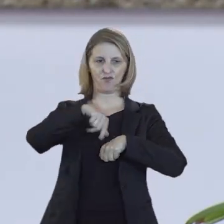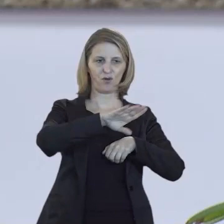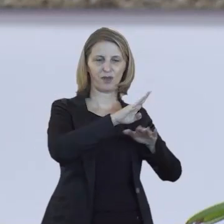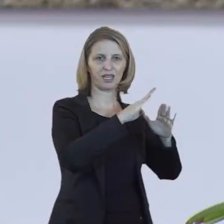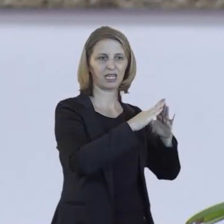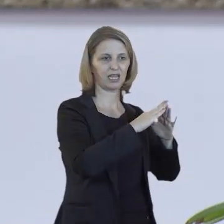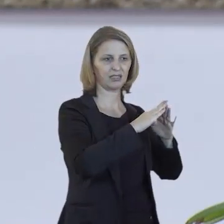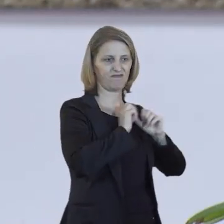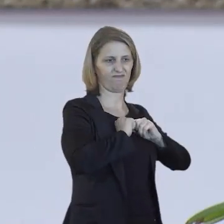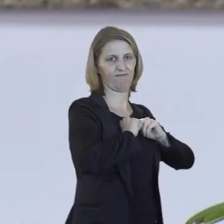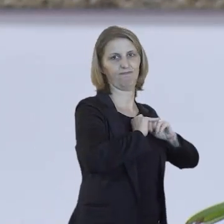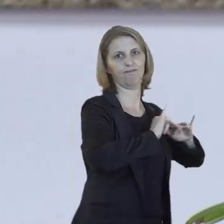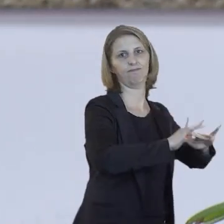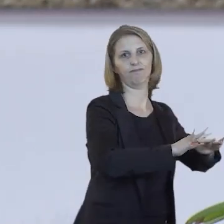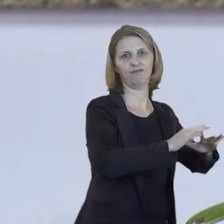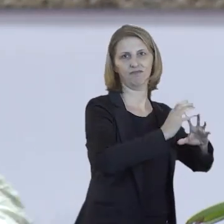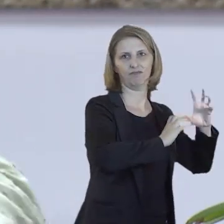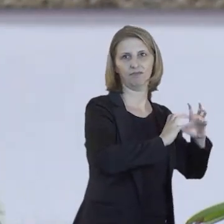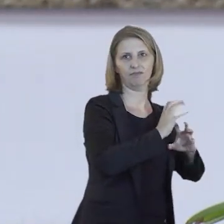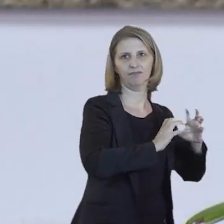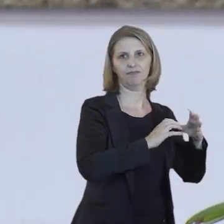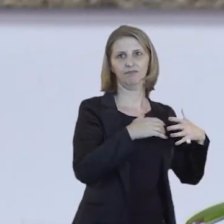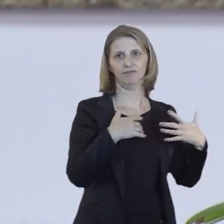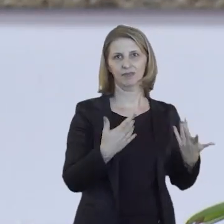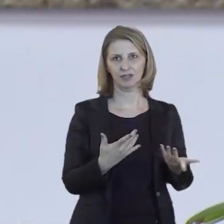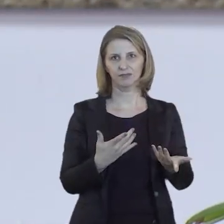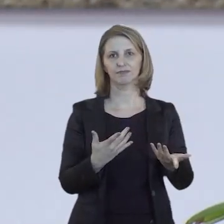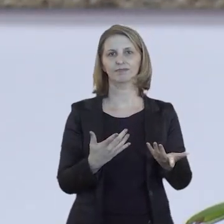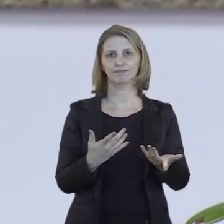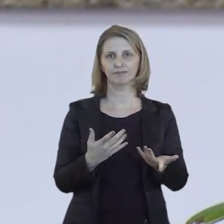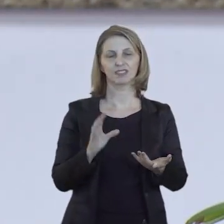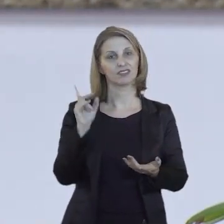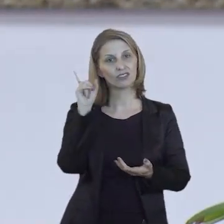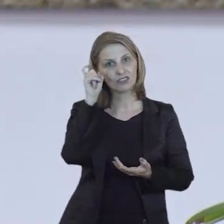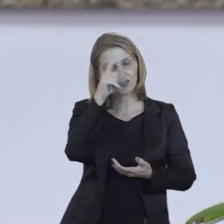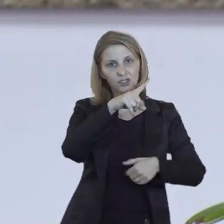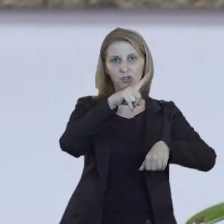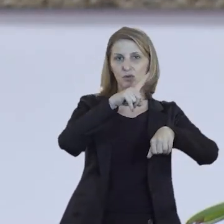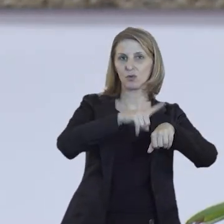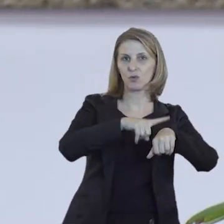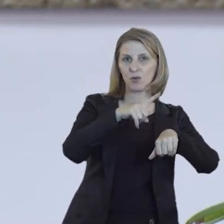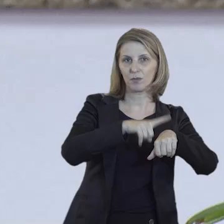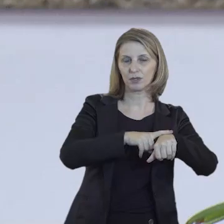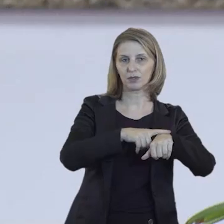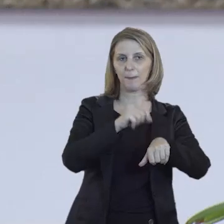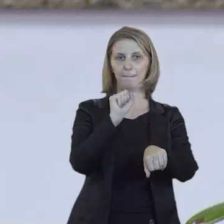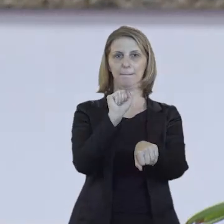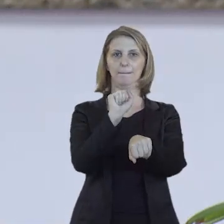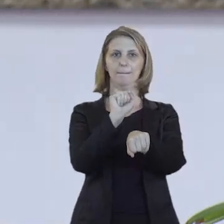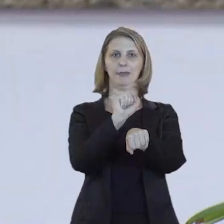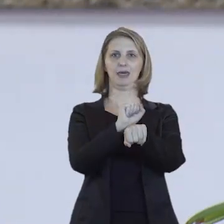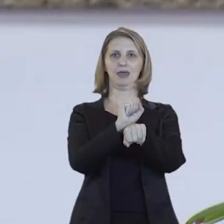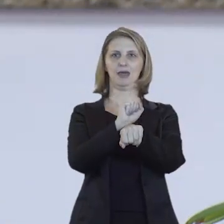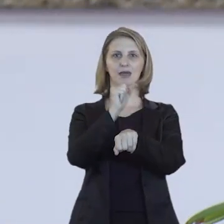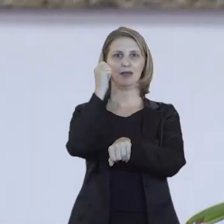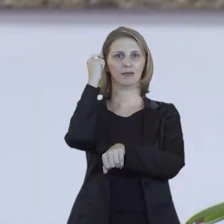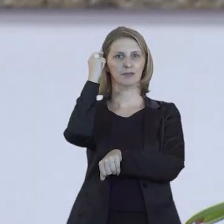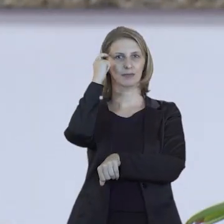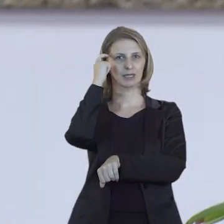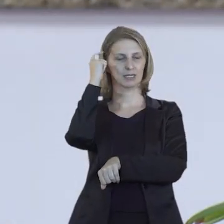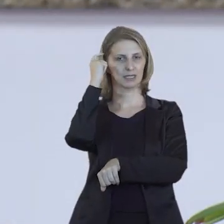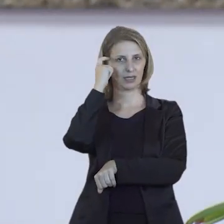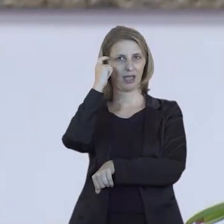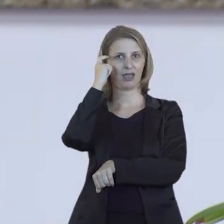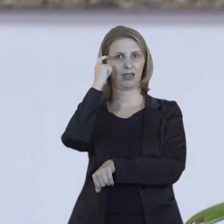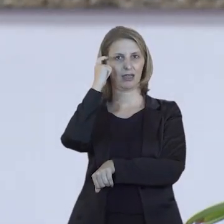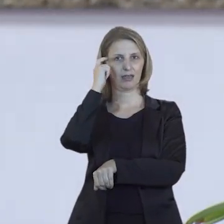para casa e estou aqui brigando em casa, descontando nos meus familiares. Então, é justamente ter um momento de pausa,